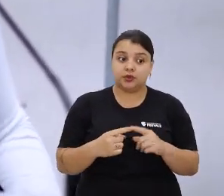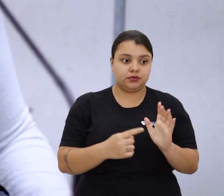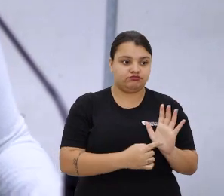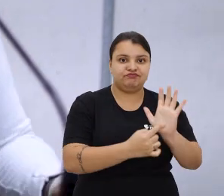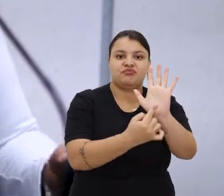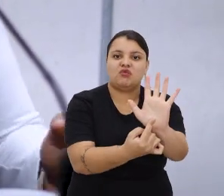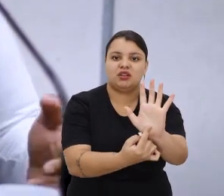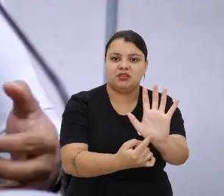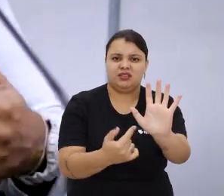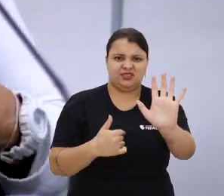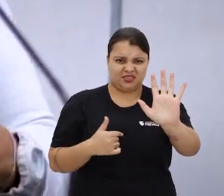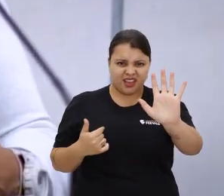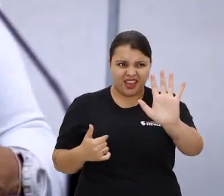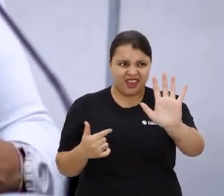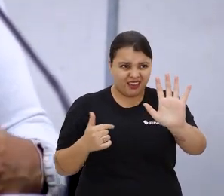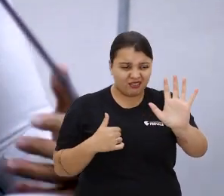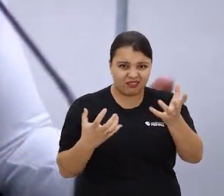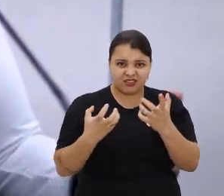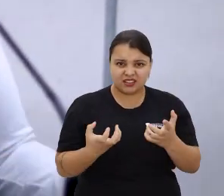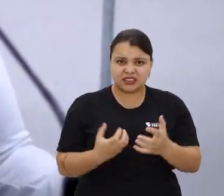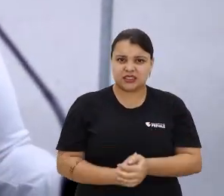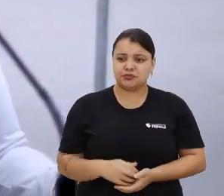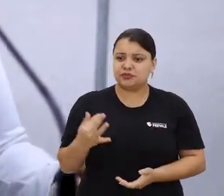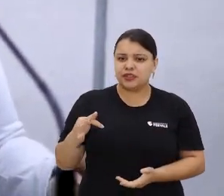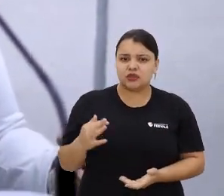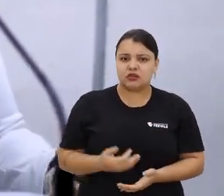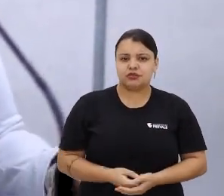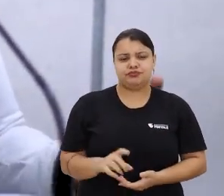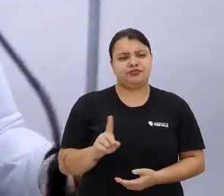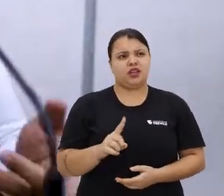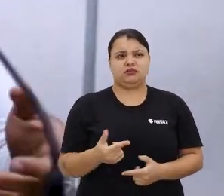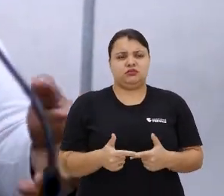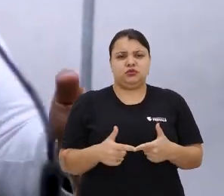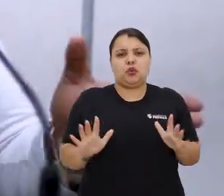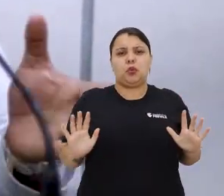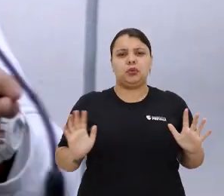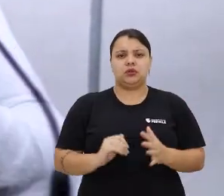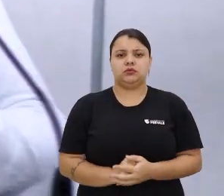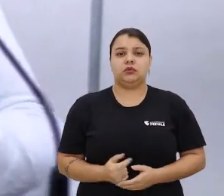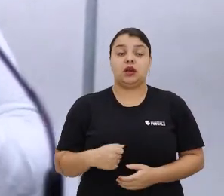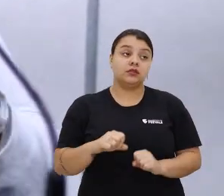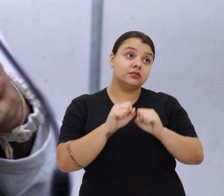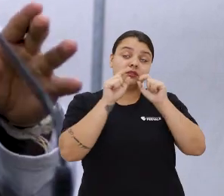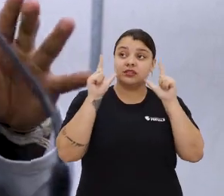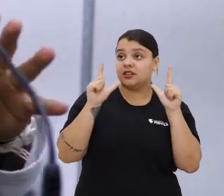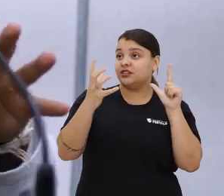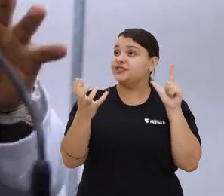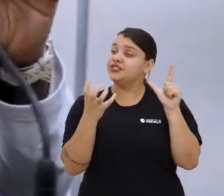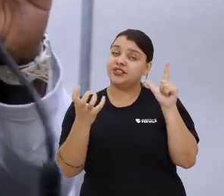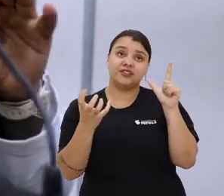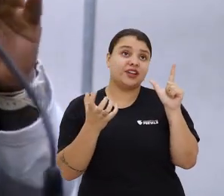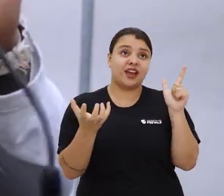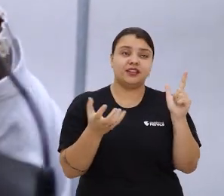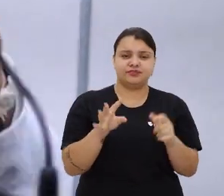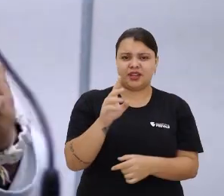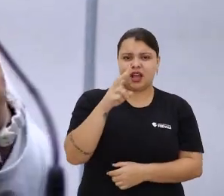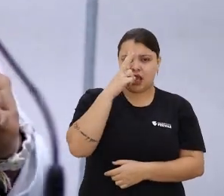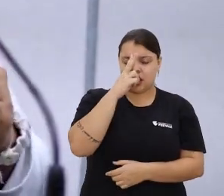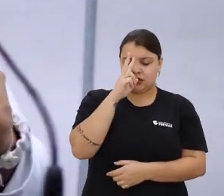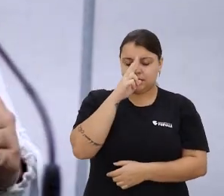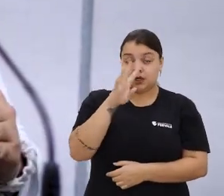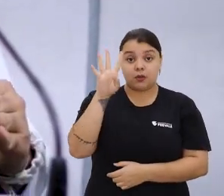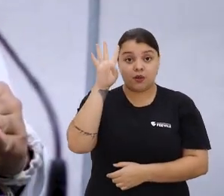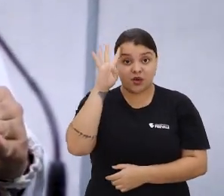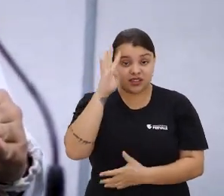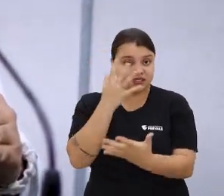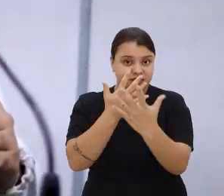querer me promover através de uma dor, só se eu fosse um psicopata, né? Eu acordei hoje, e eu me lembro que era uma quarta-feira